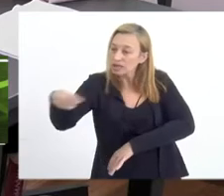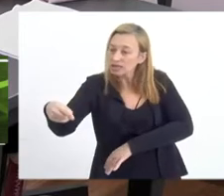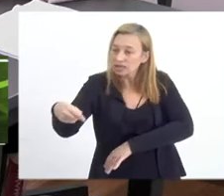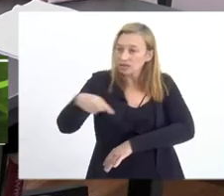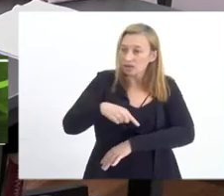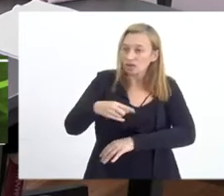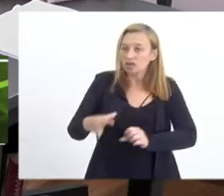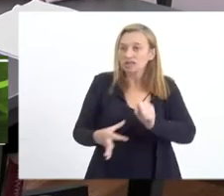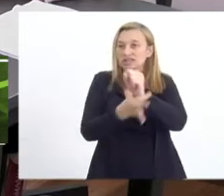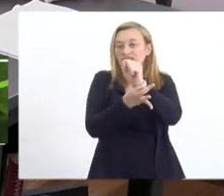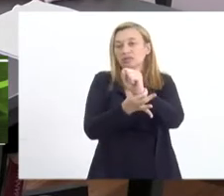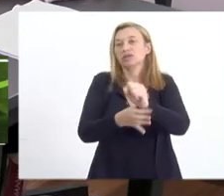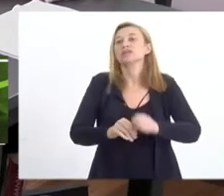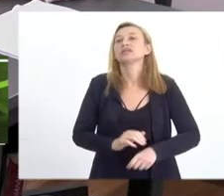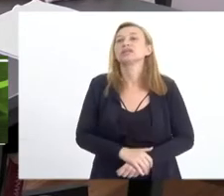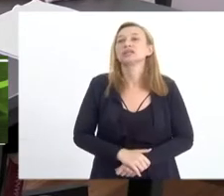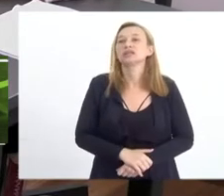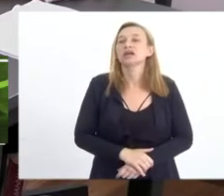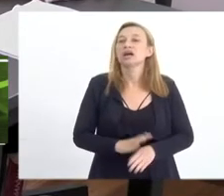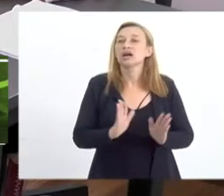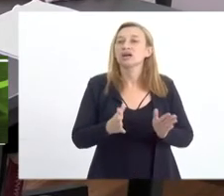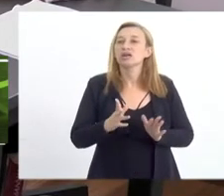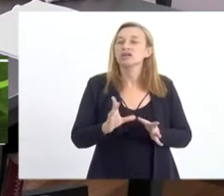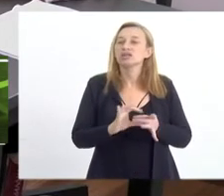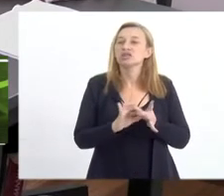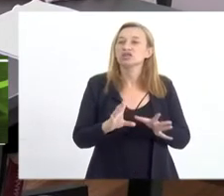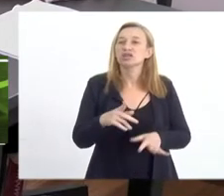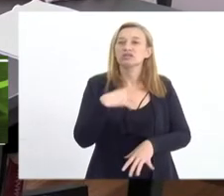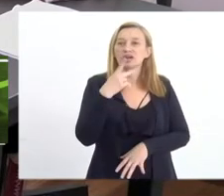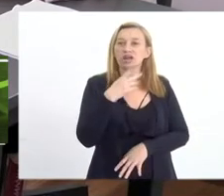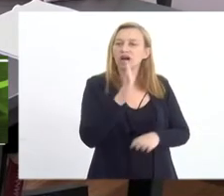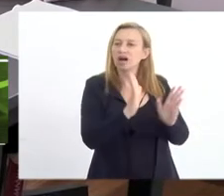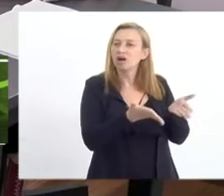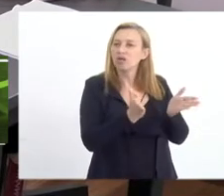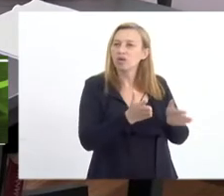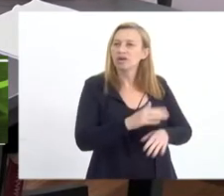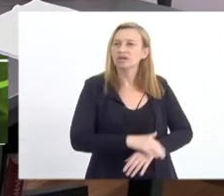volta com segurança. Vou passar a palavra agora